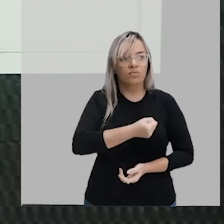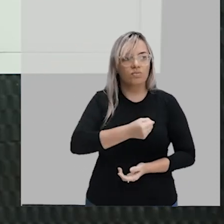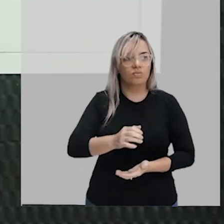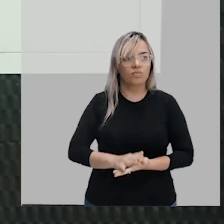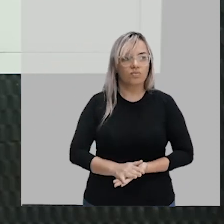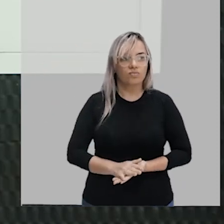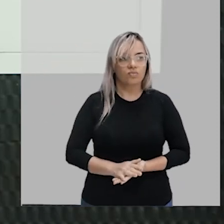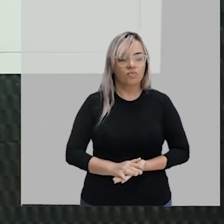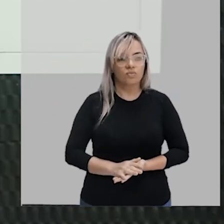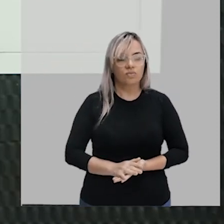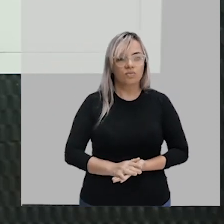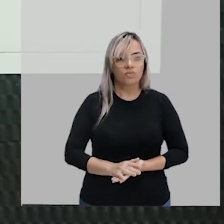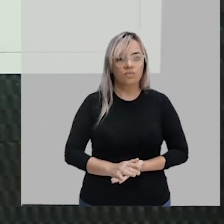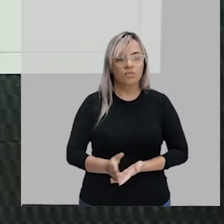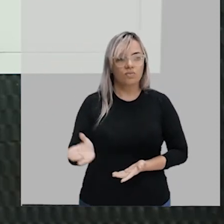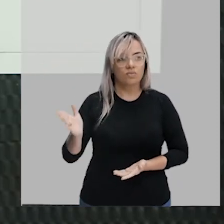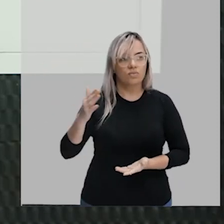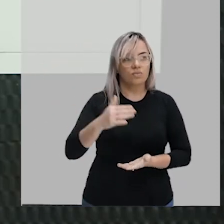vezes o B1